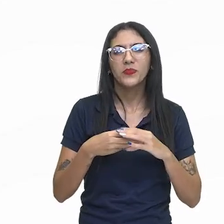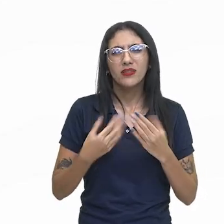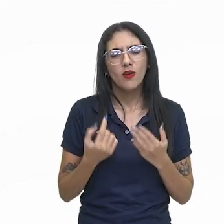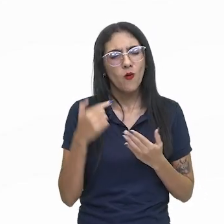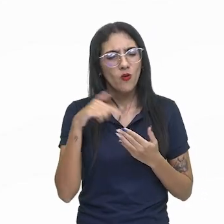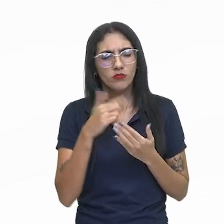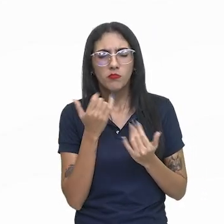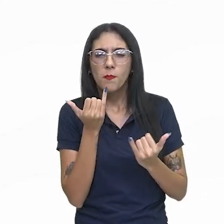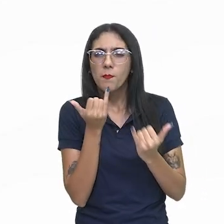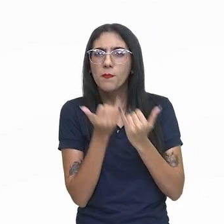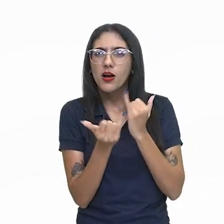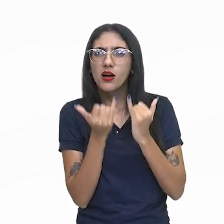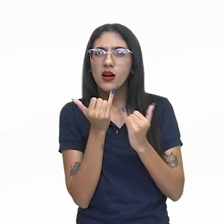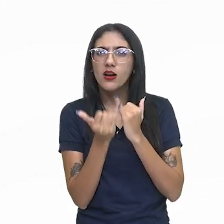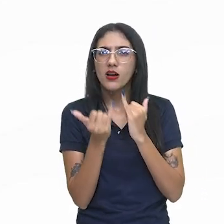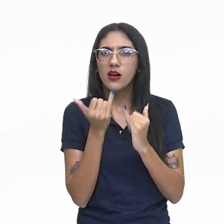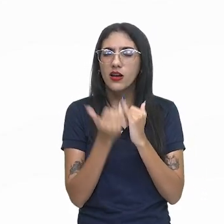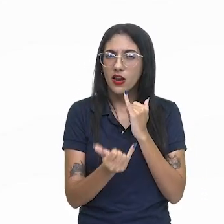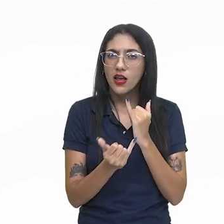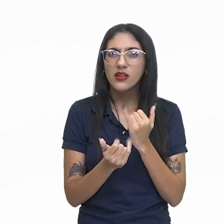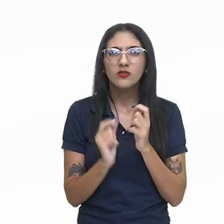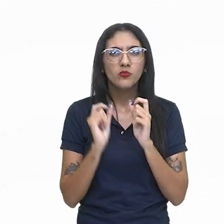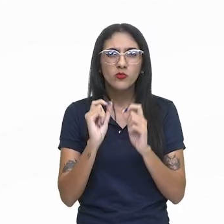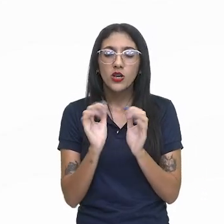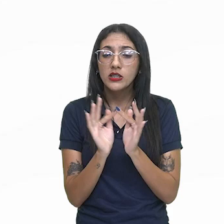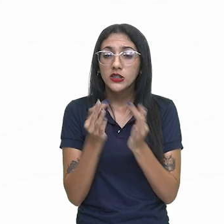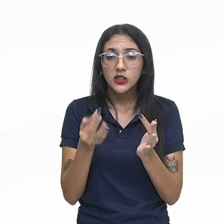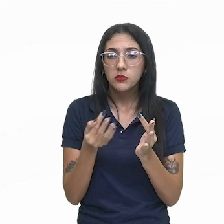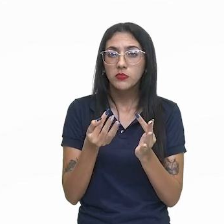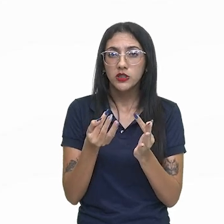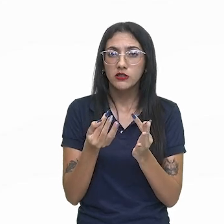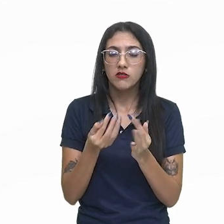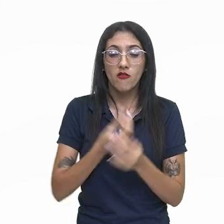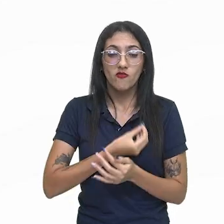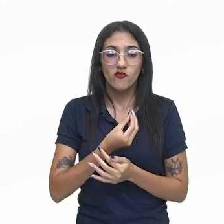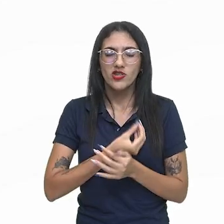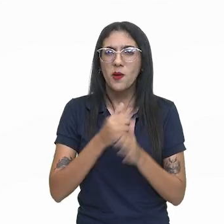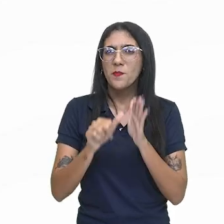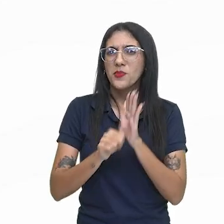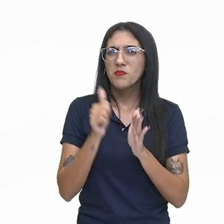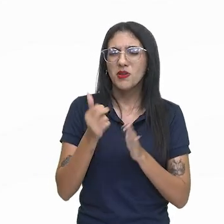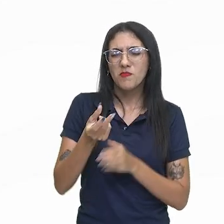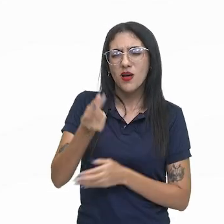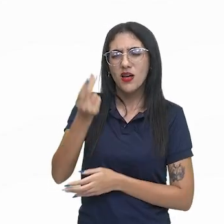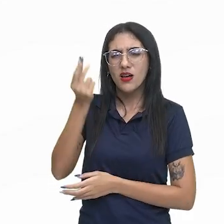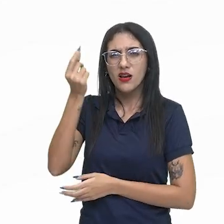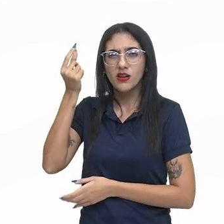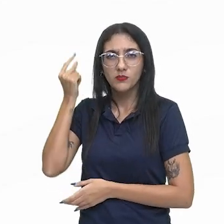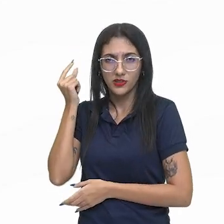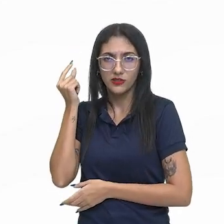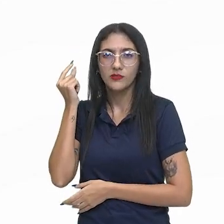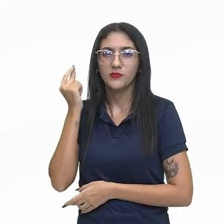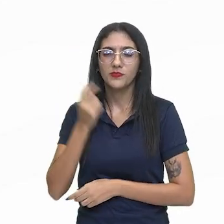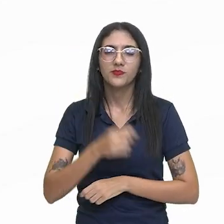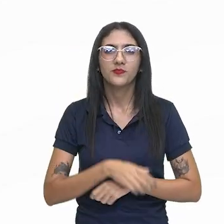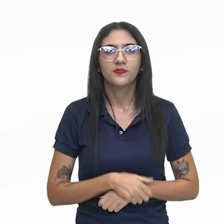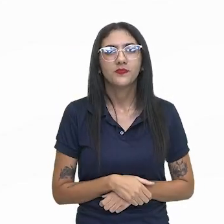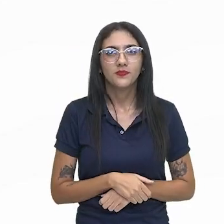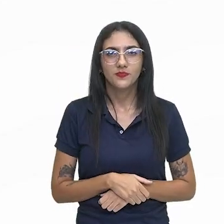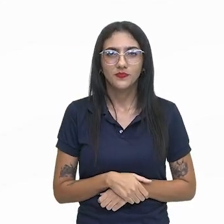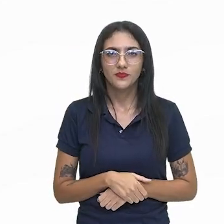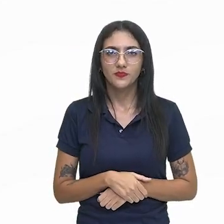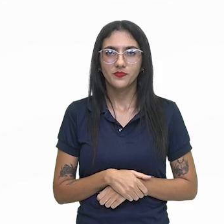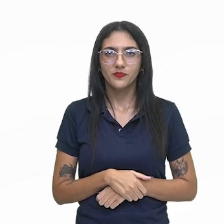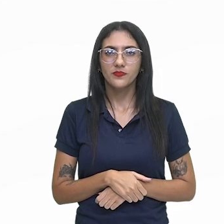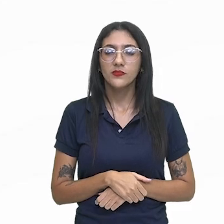relembram um pouquinho o que poderia ser os primeiros seres vivos unicelulares, lá das eras primitivas. Então, vivendo